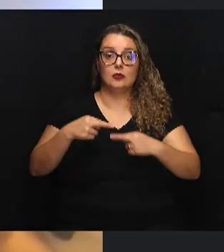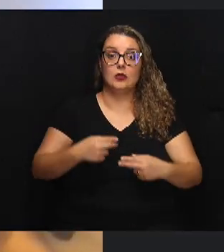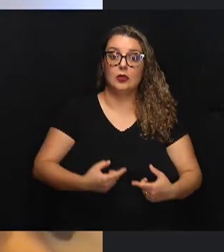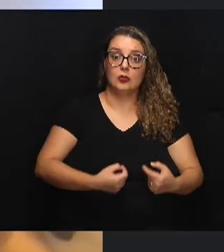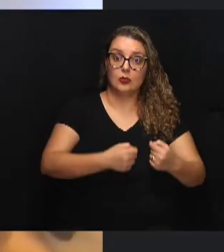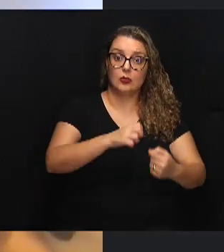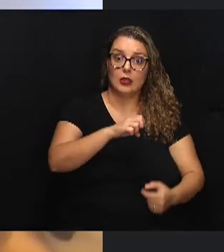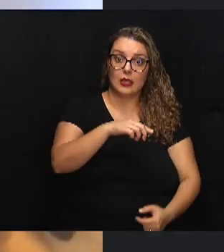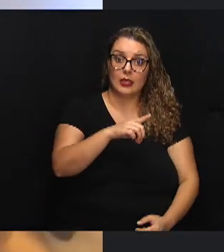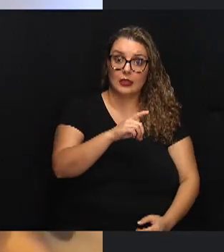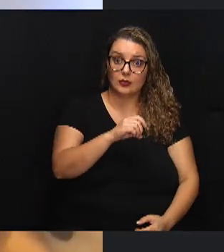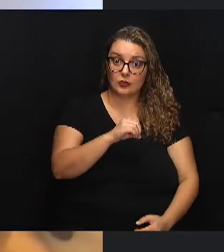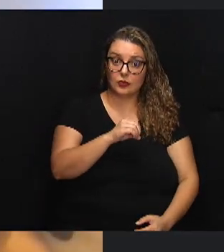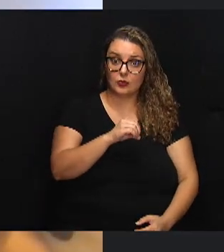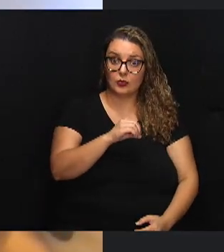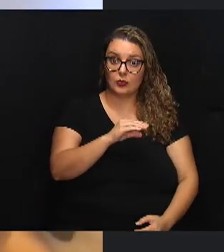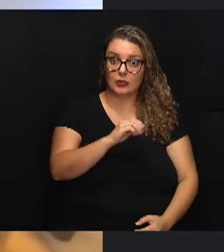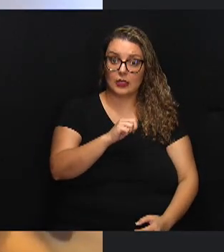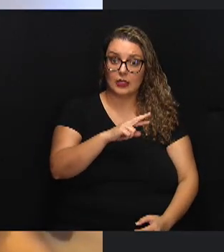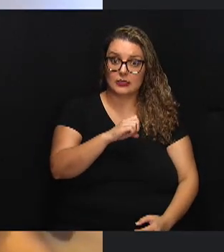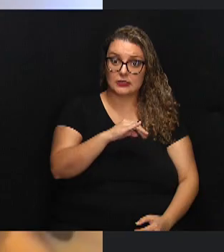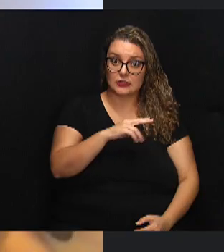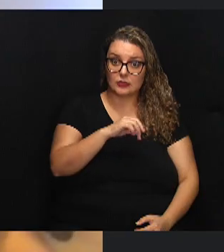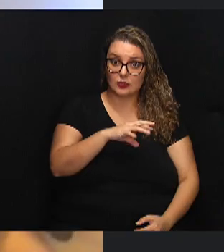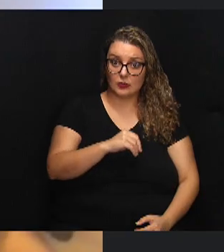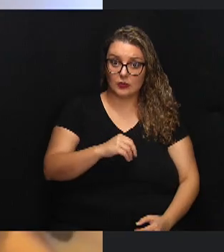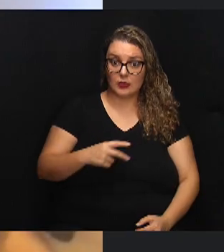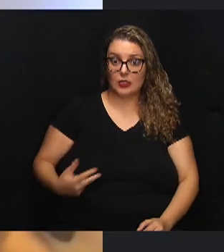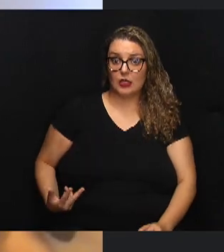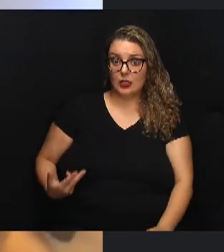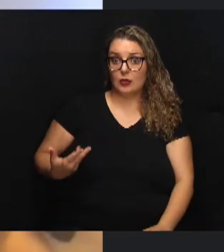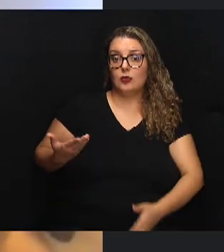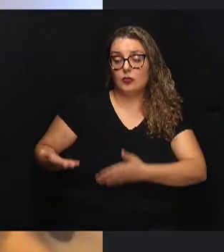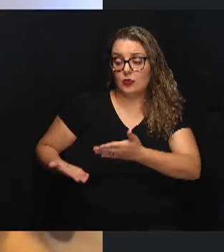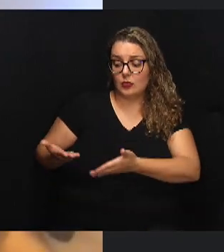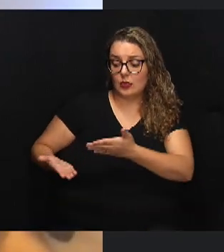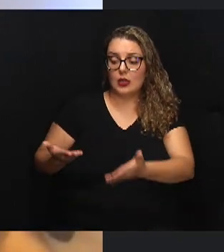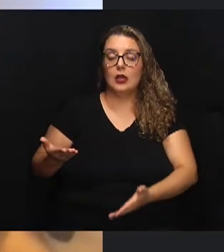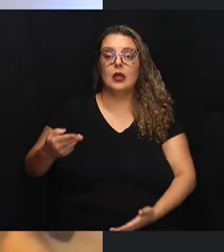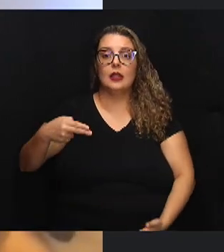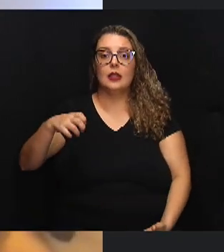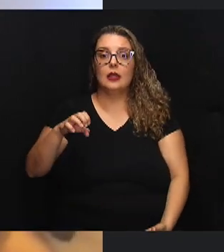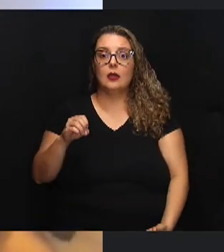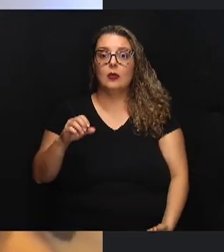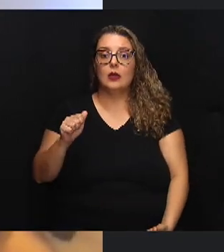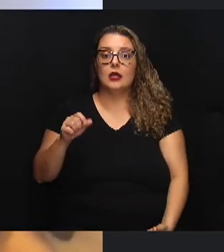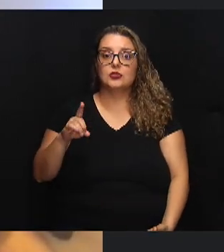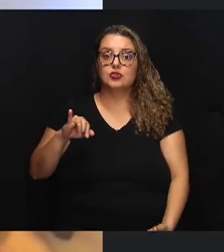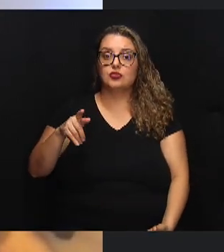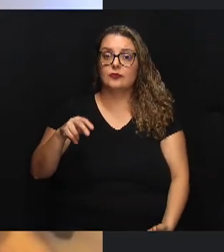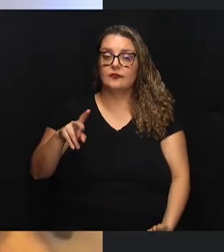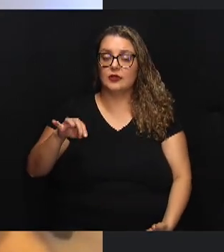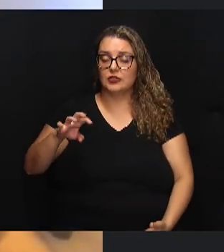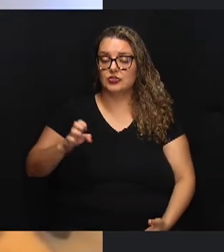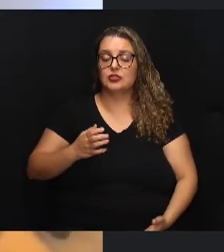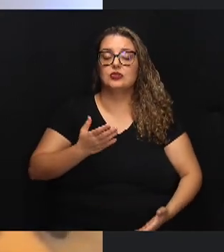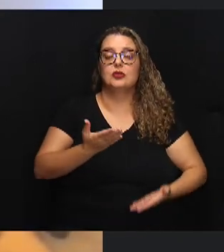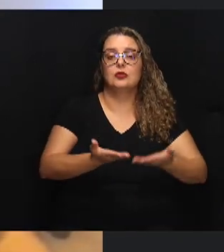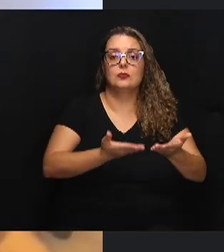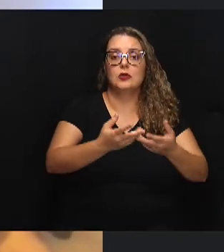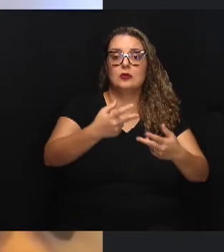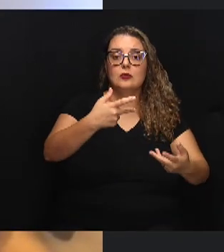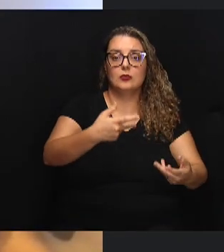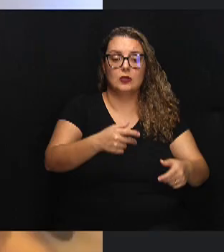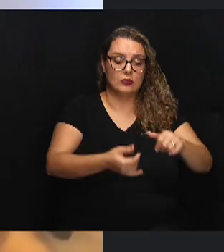a indicação de um tratamento neoadjuvante com quimioterapia. Então, como que funciona isso? É um